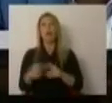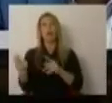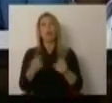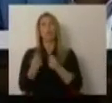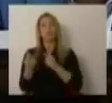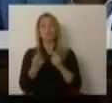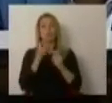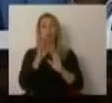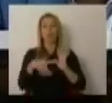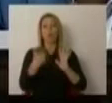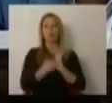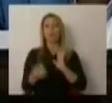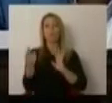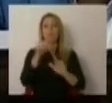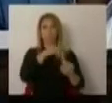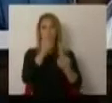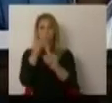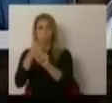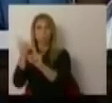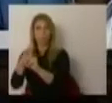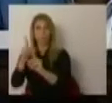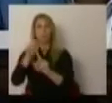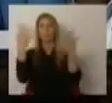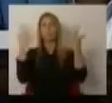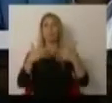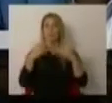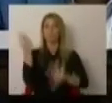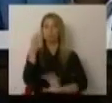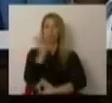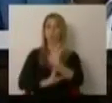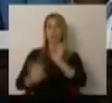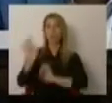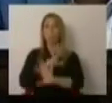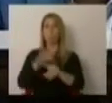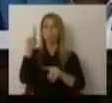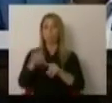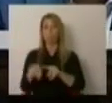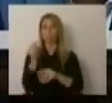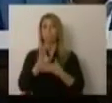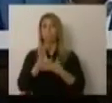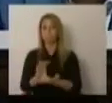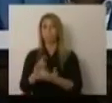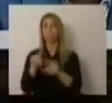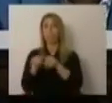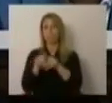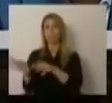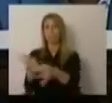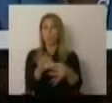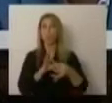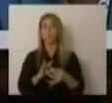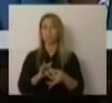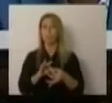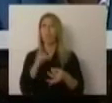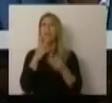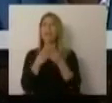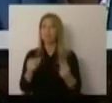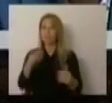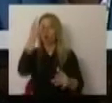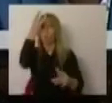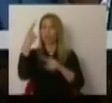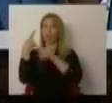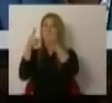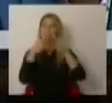quadro financeiro plurianual e do próximo orçamento da União Europeia, o corte nas verbas para a política de coesão é a matéria mais controversa. E